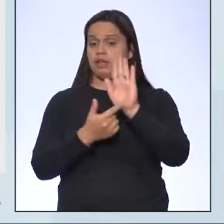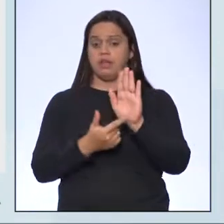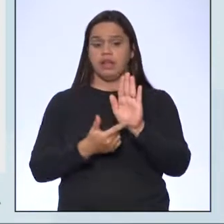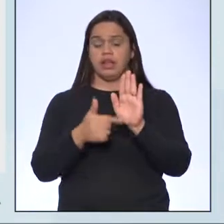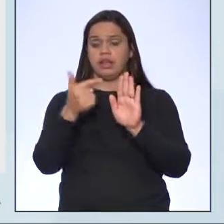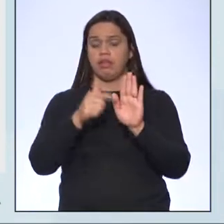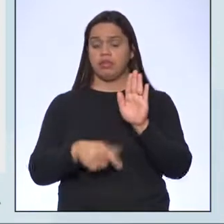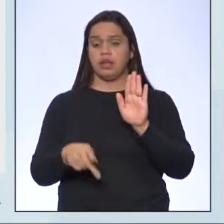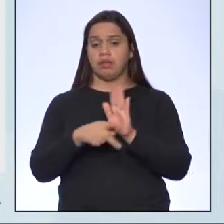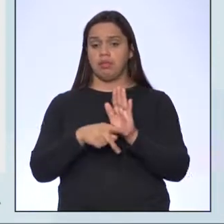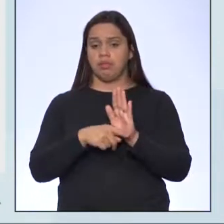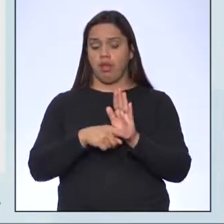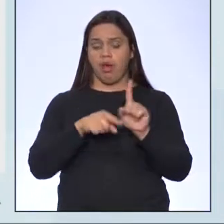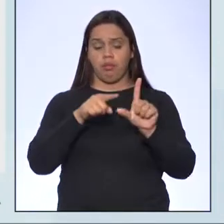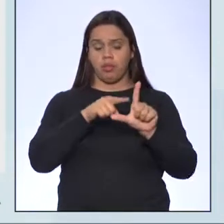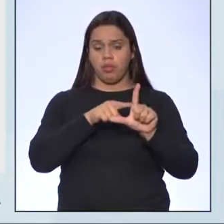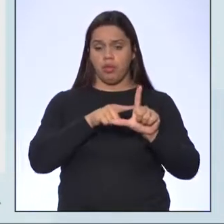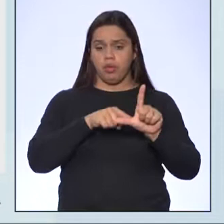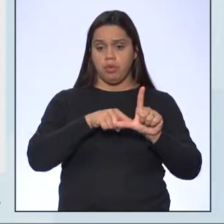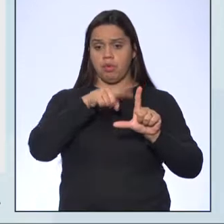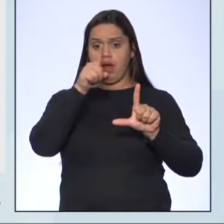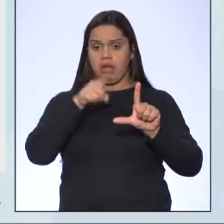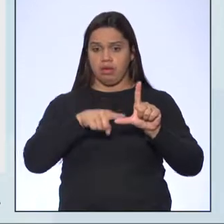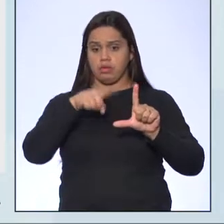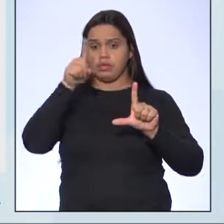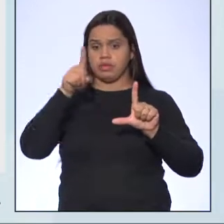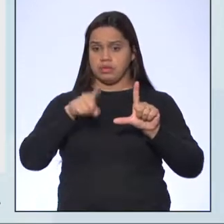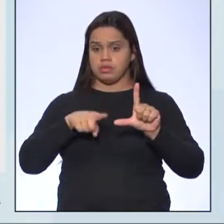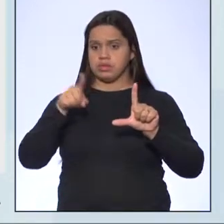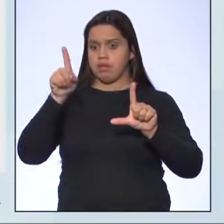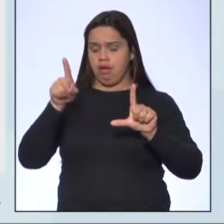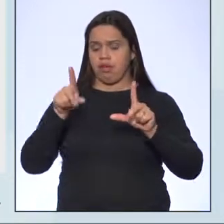escala cartográfica, assim como os outros mapas